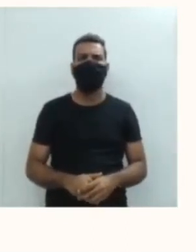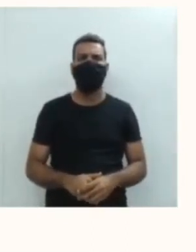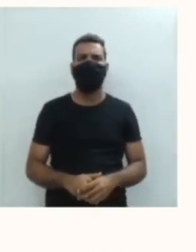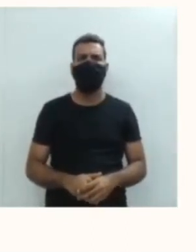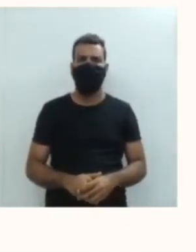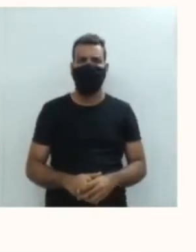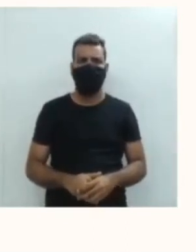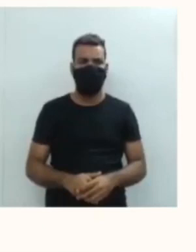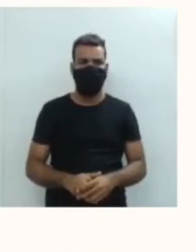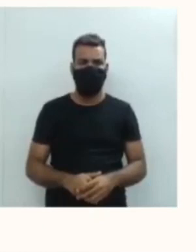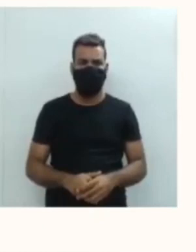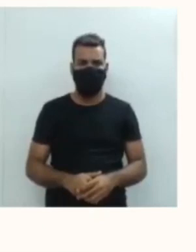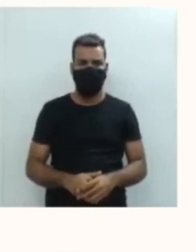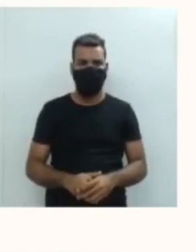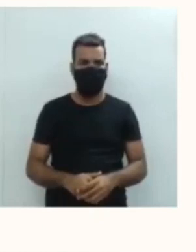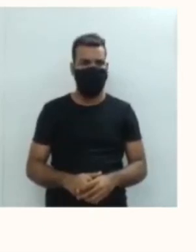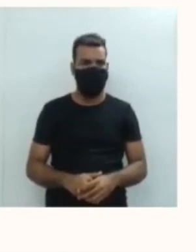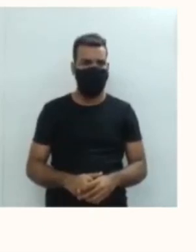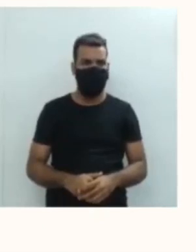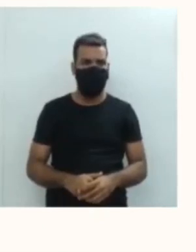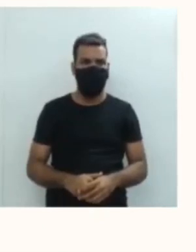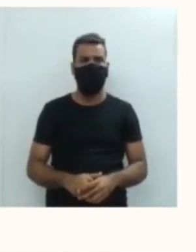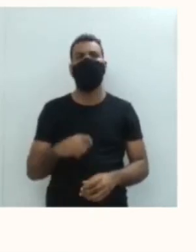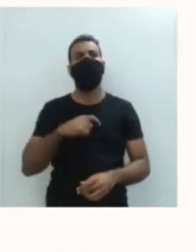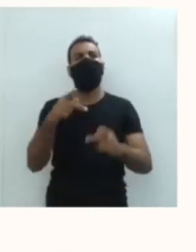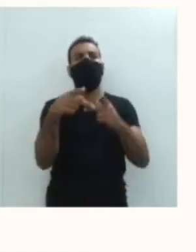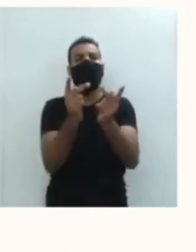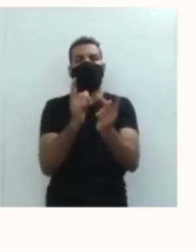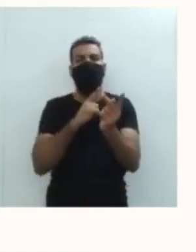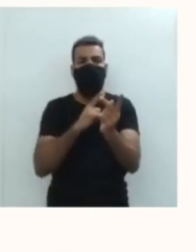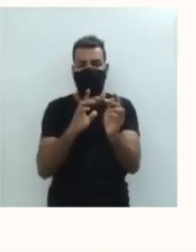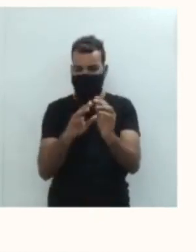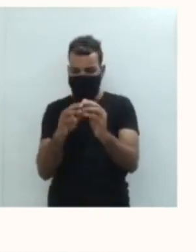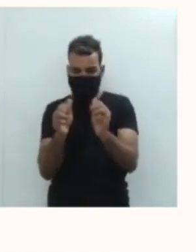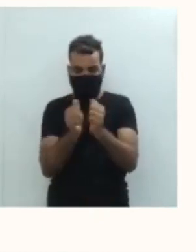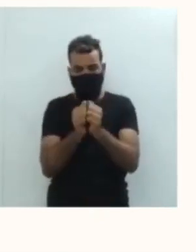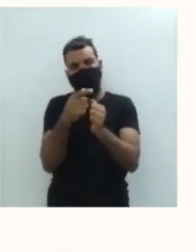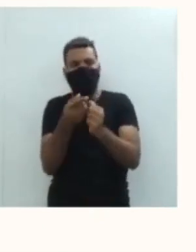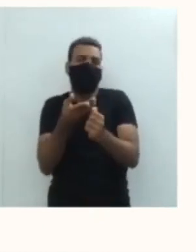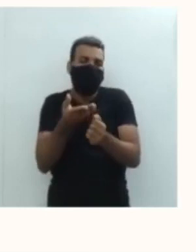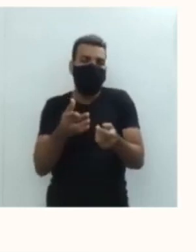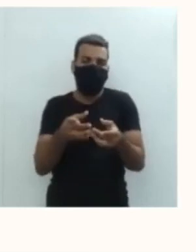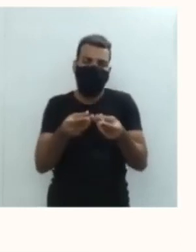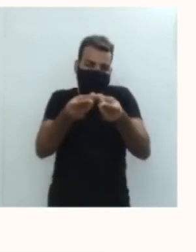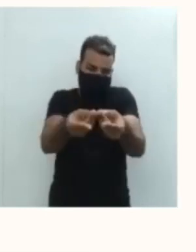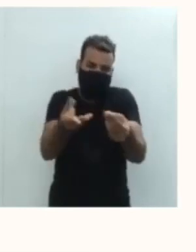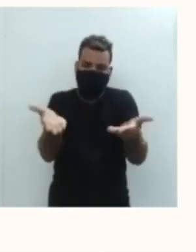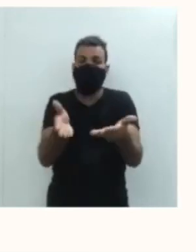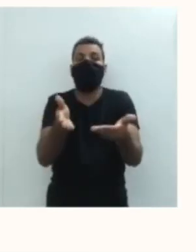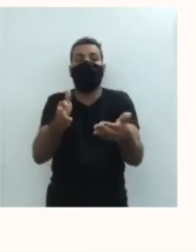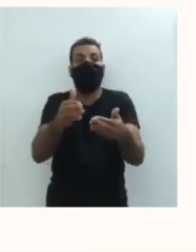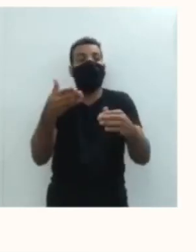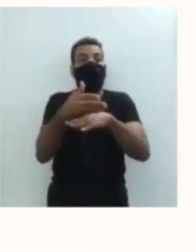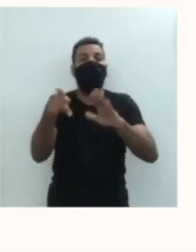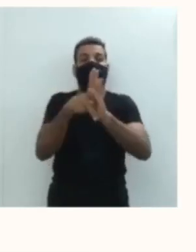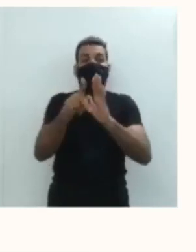atributos os nossos atributos possui acompanhamento e cortesia é que são dois atributos que estão utilizando modificador de acesso